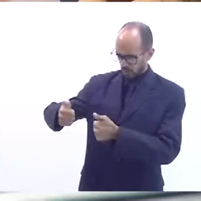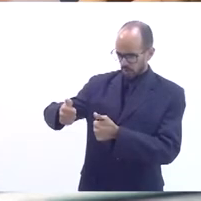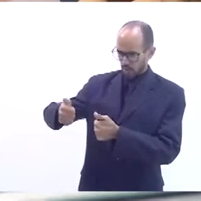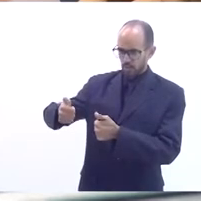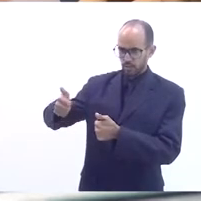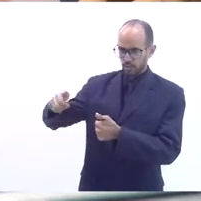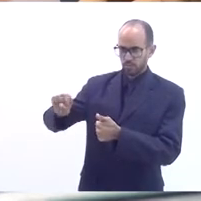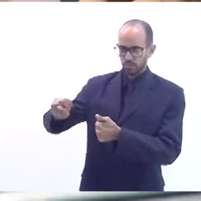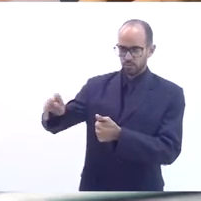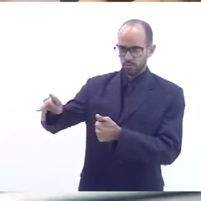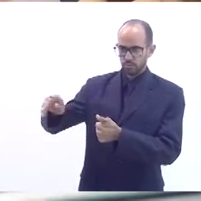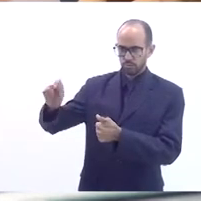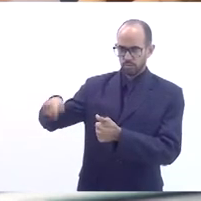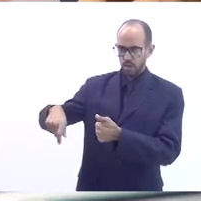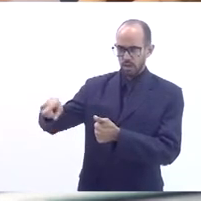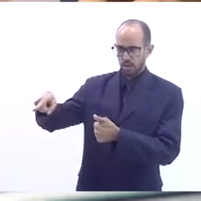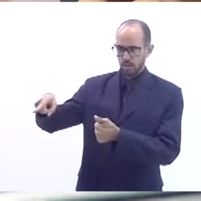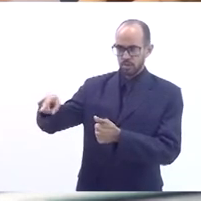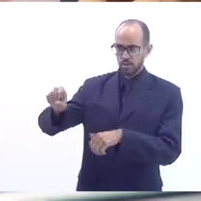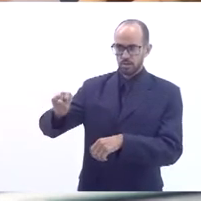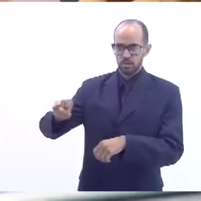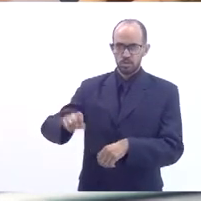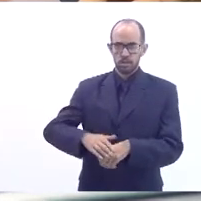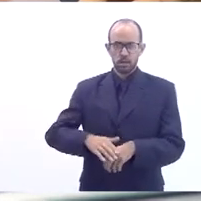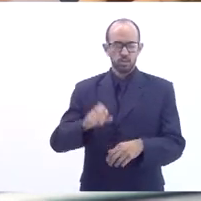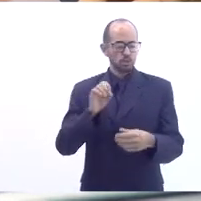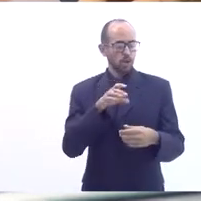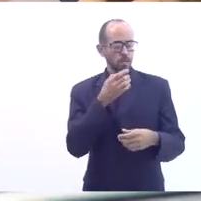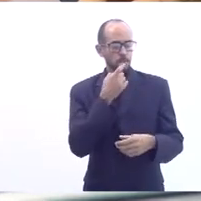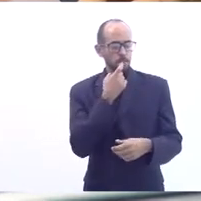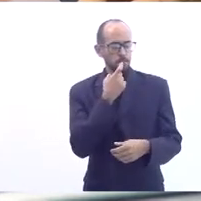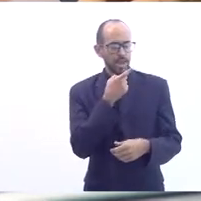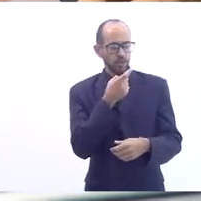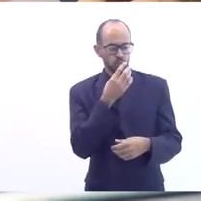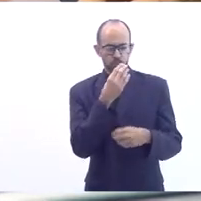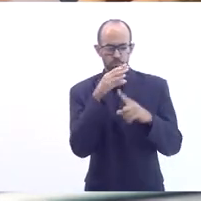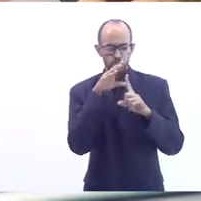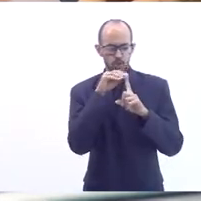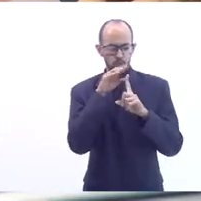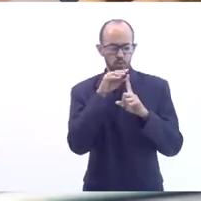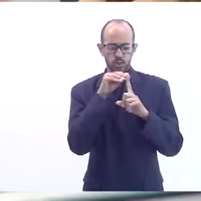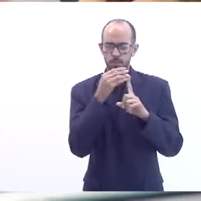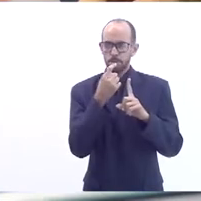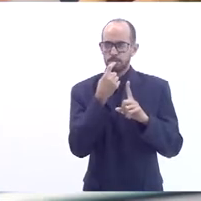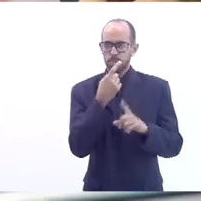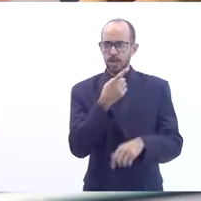E cadê o som tá falou chega só mais pertinho assim ó isso